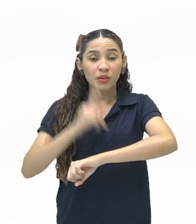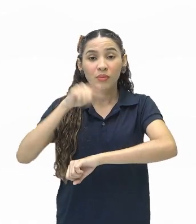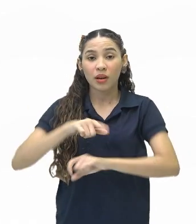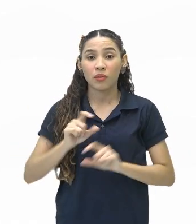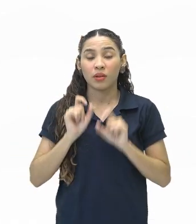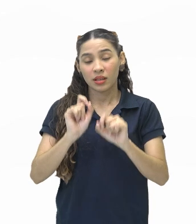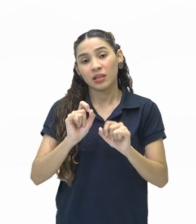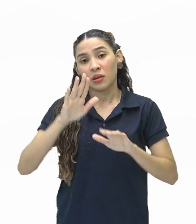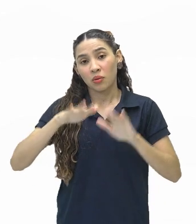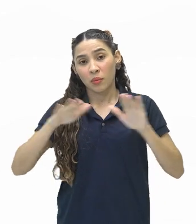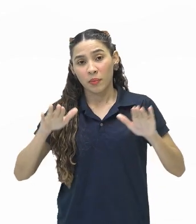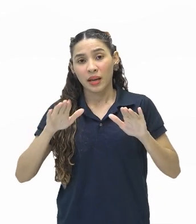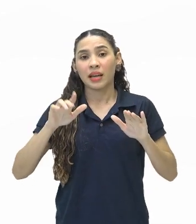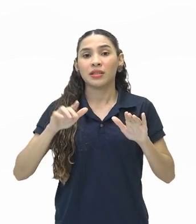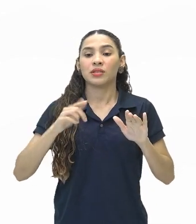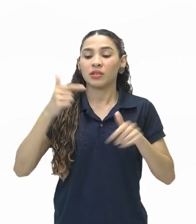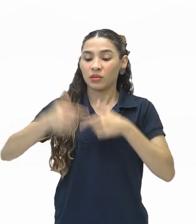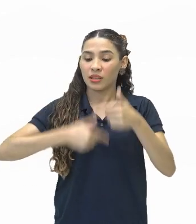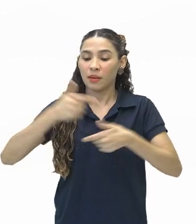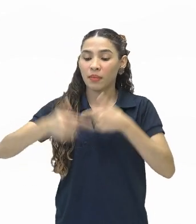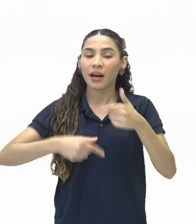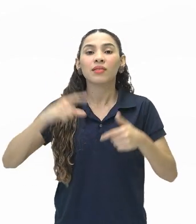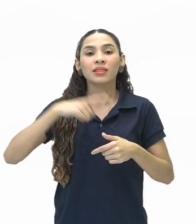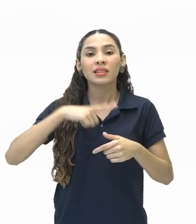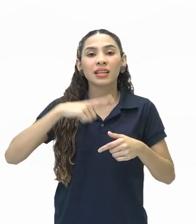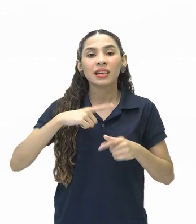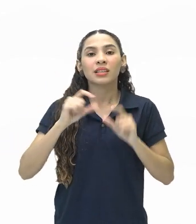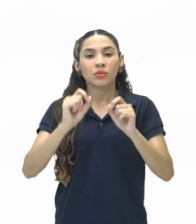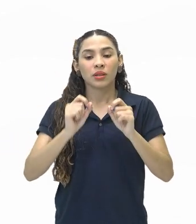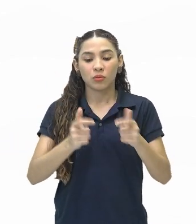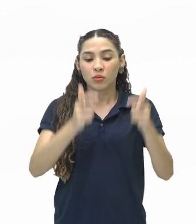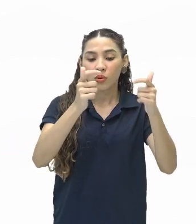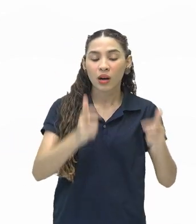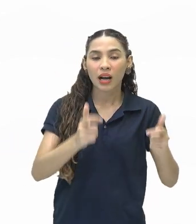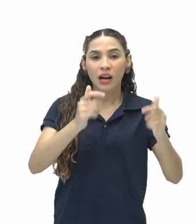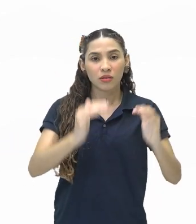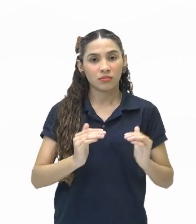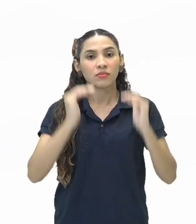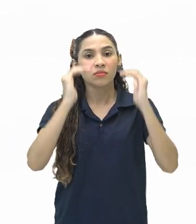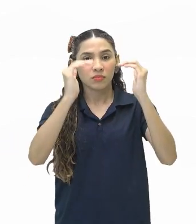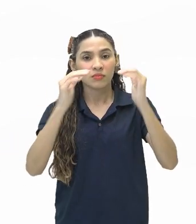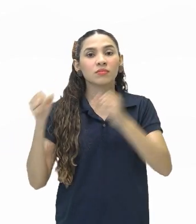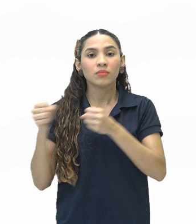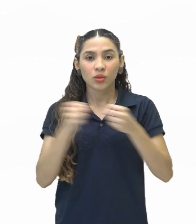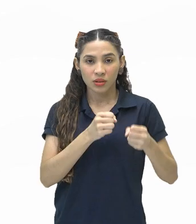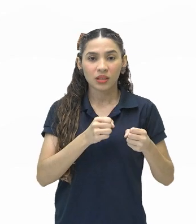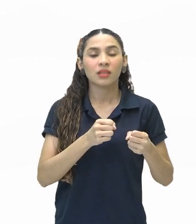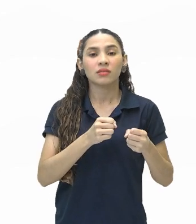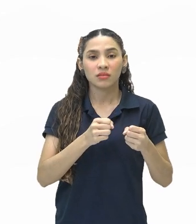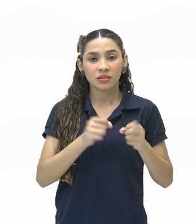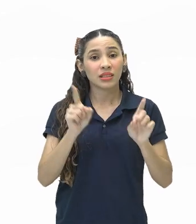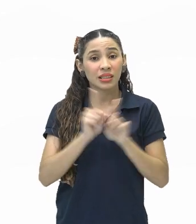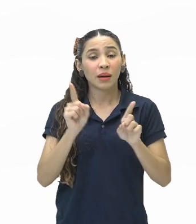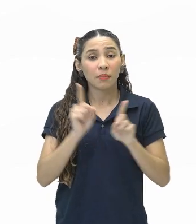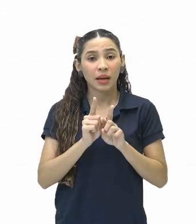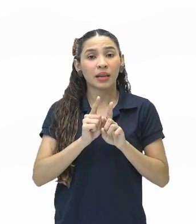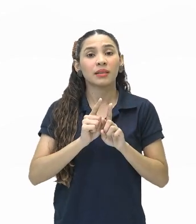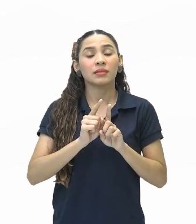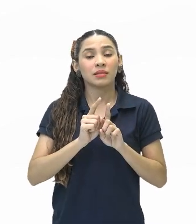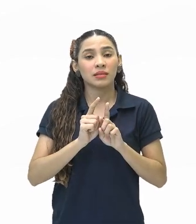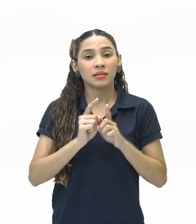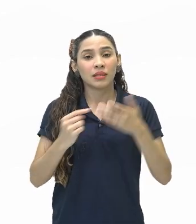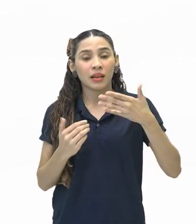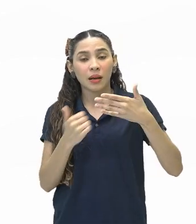quê? Normalmente no mercado de trabalho tendem a ocupar posições de maior poder, maior privilégio,